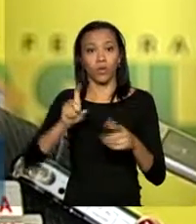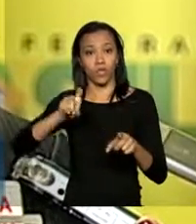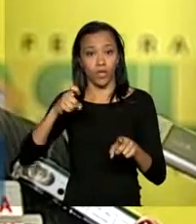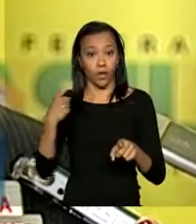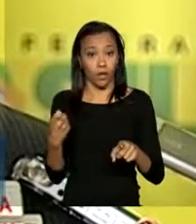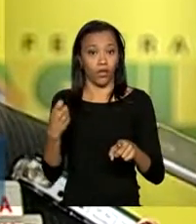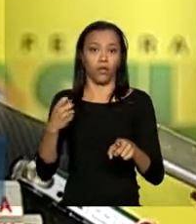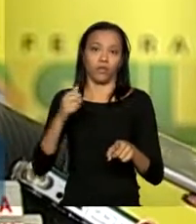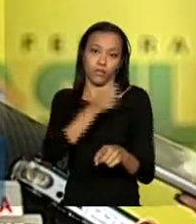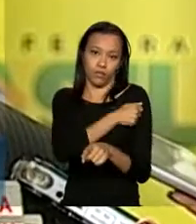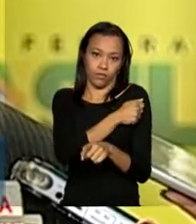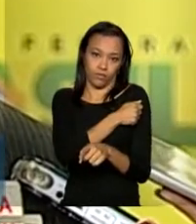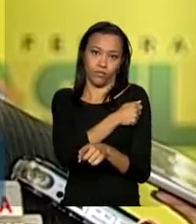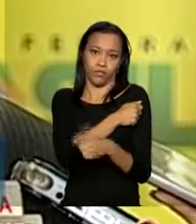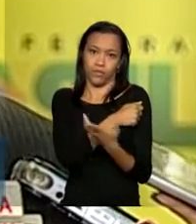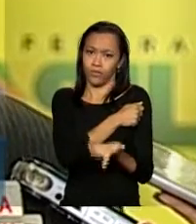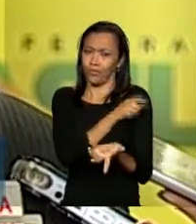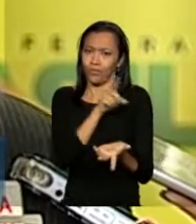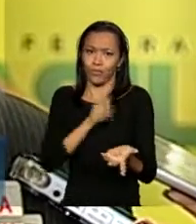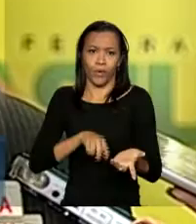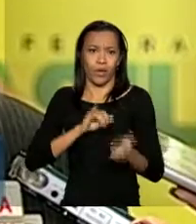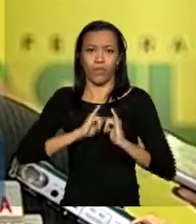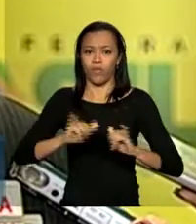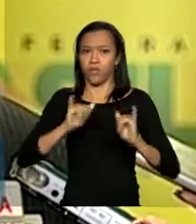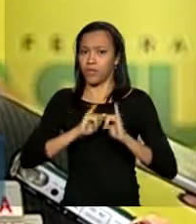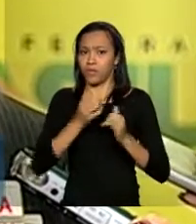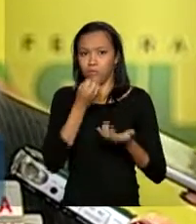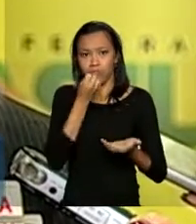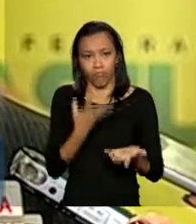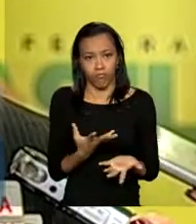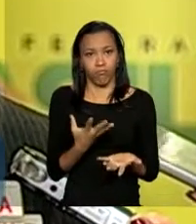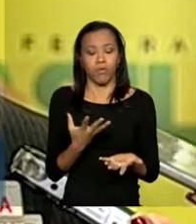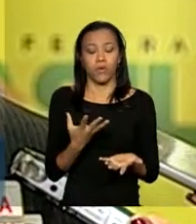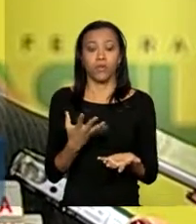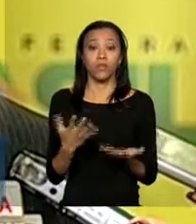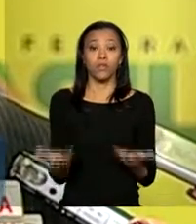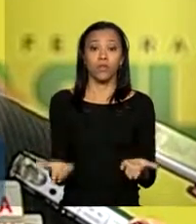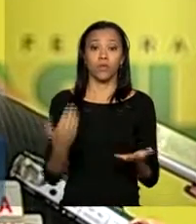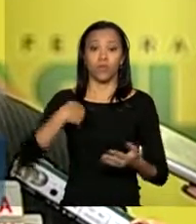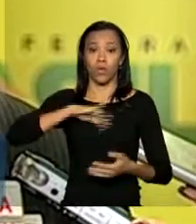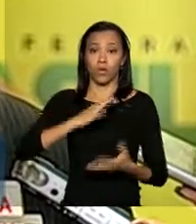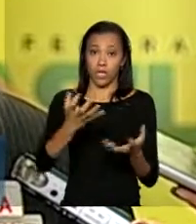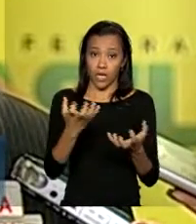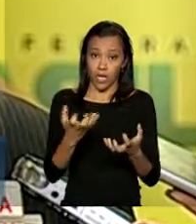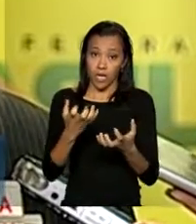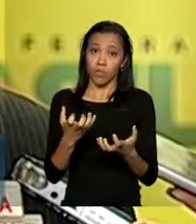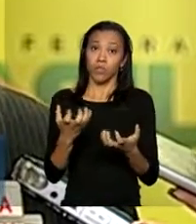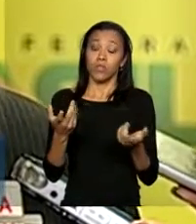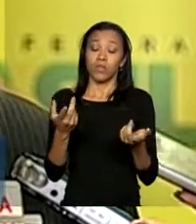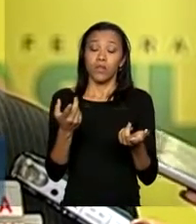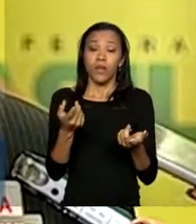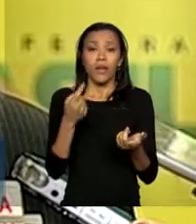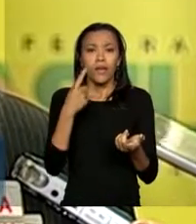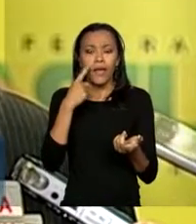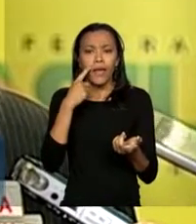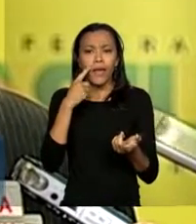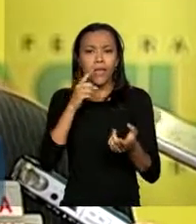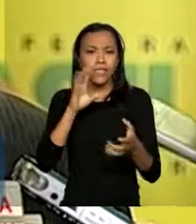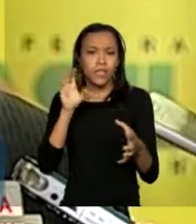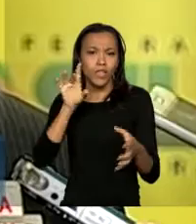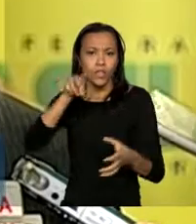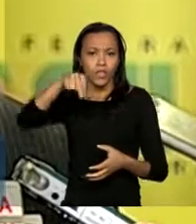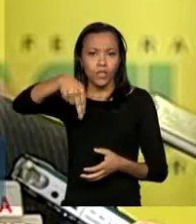etc. Então, não é uma informação de serviço muito boa. Então, nós queremos aproximar o resultado tudo do mundo real